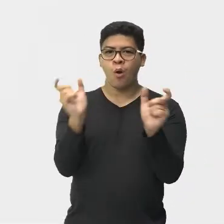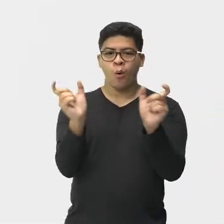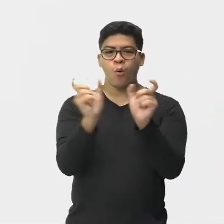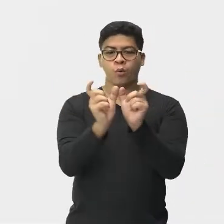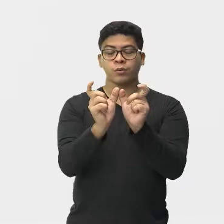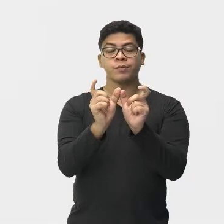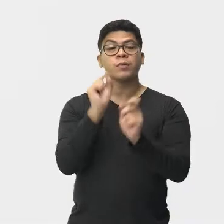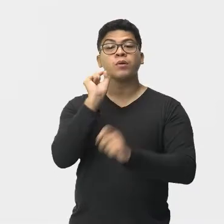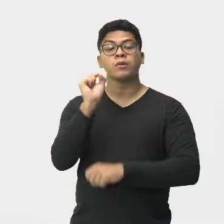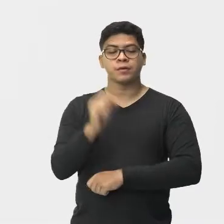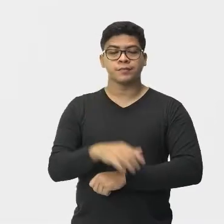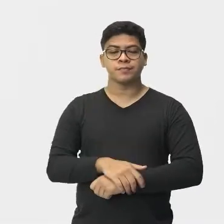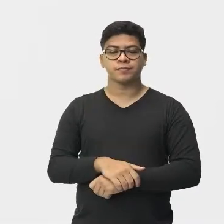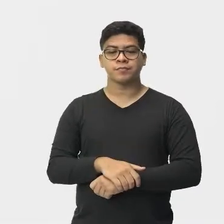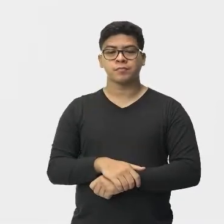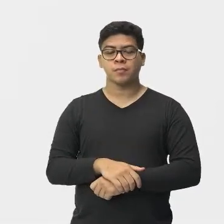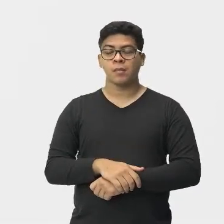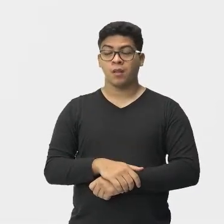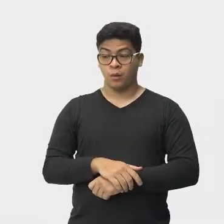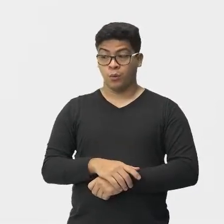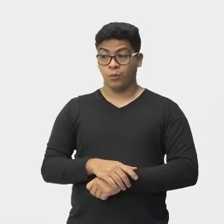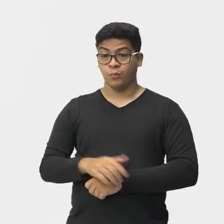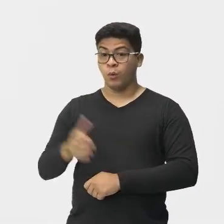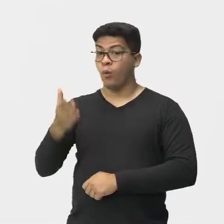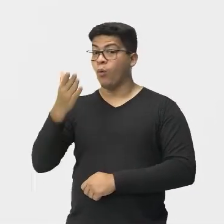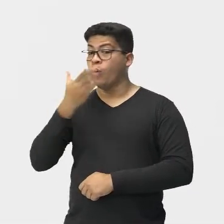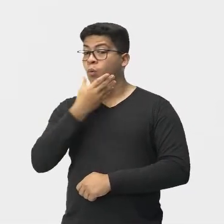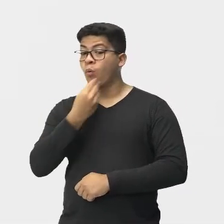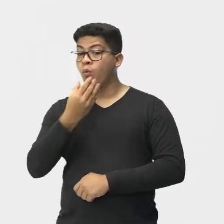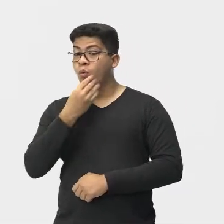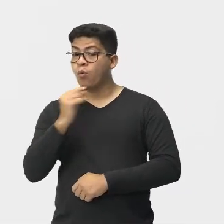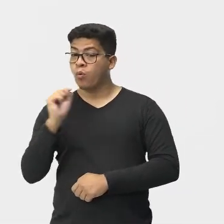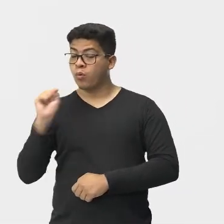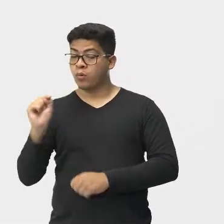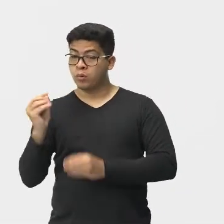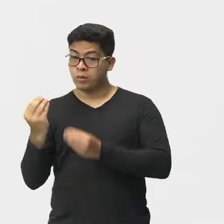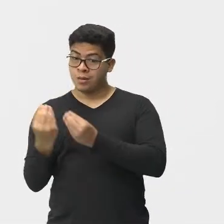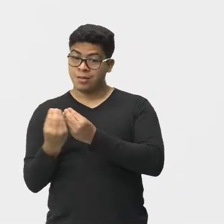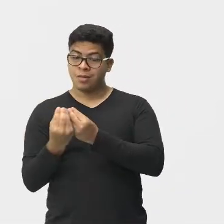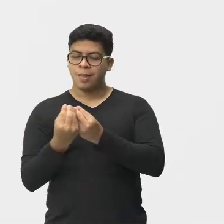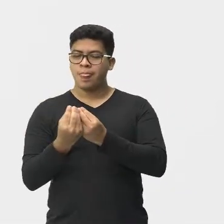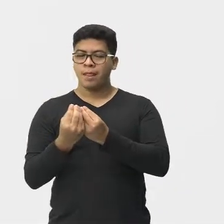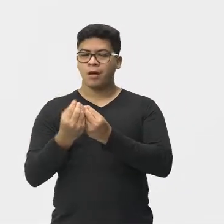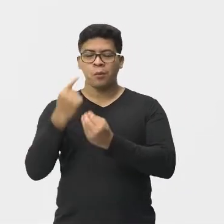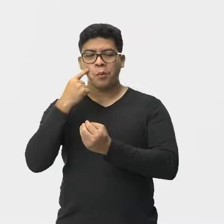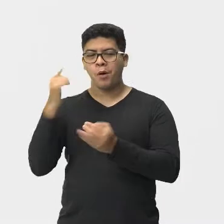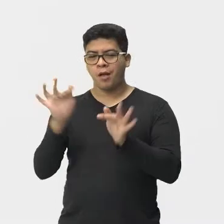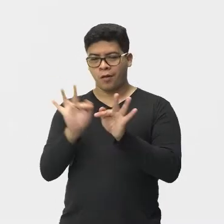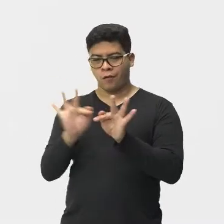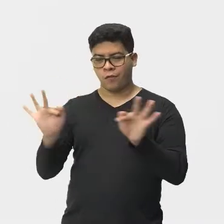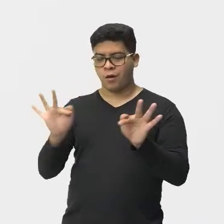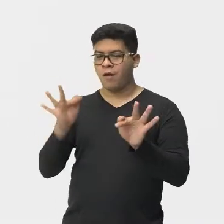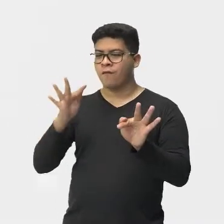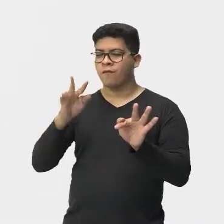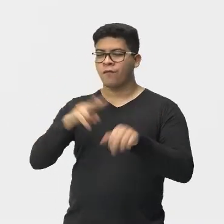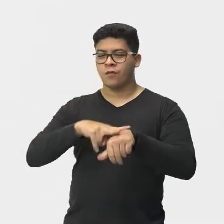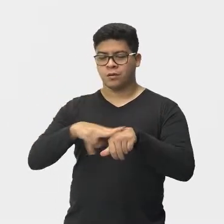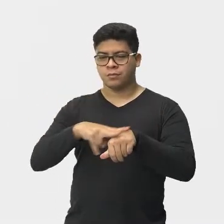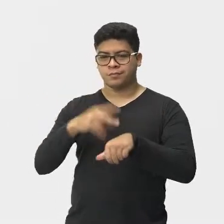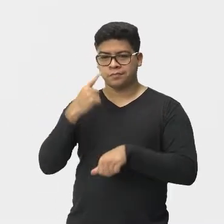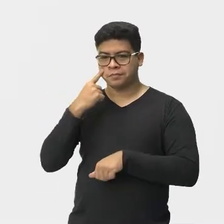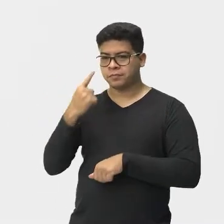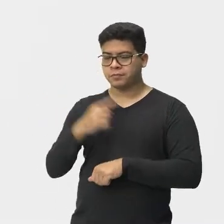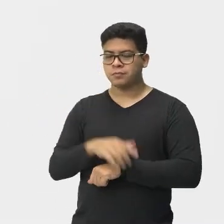chicas, seria o quê? Los chicos se las dieron, né? Las, eu tô aqui me referindo